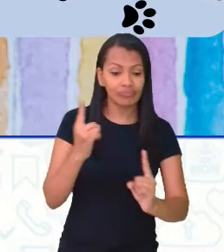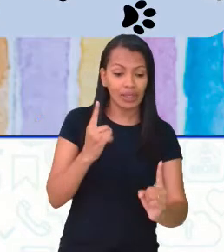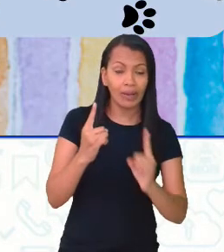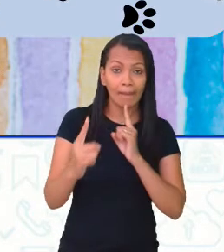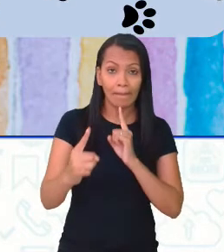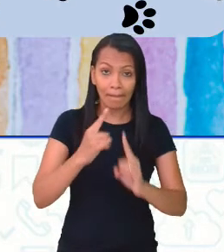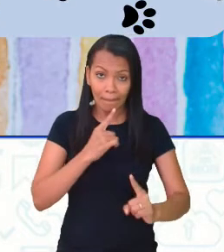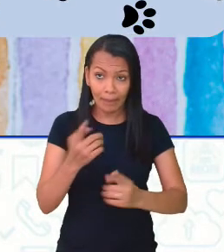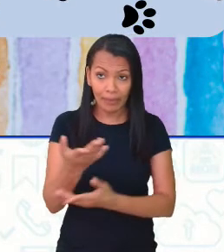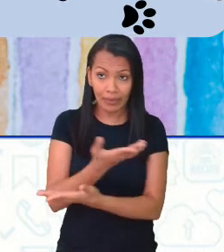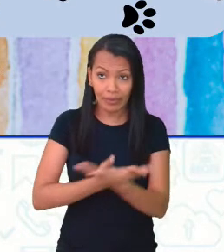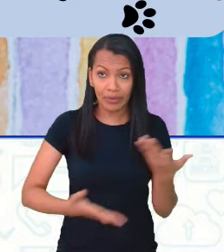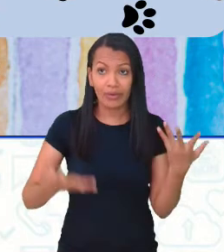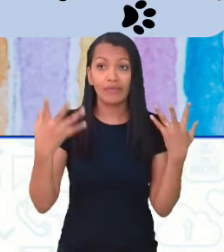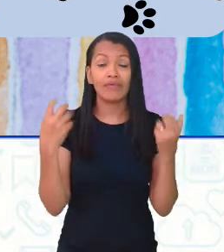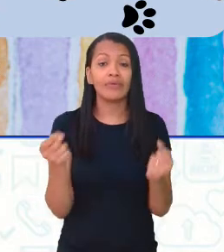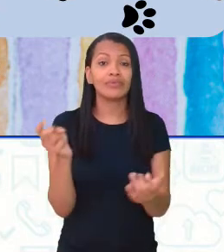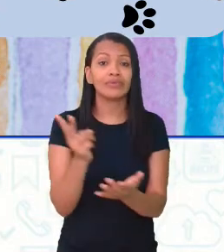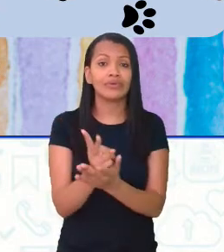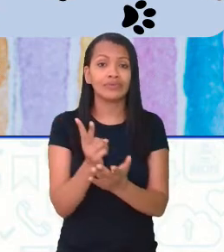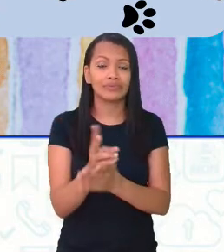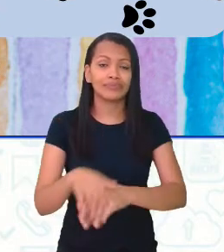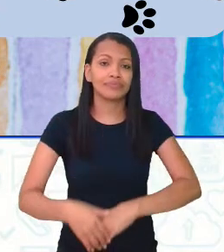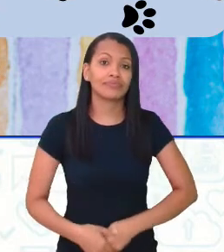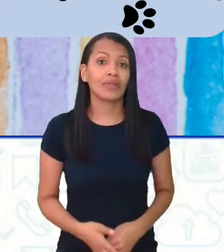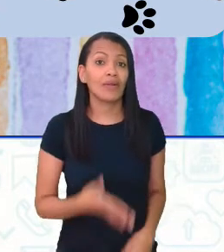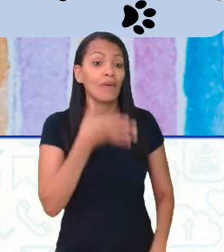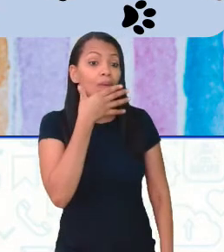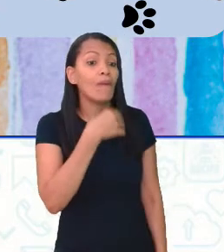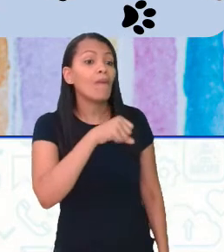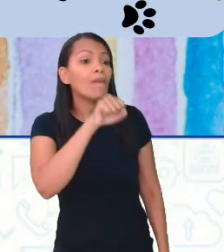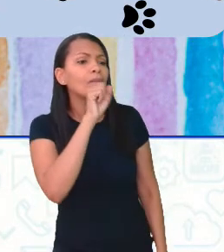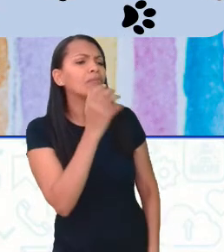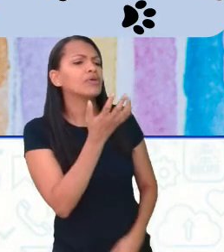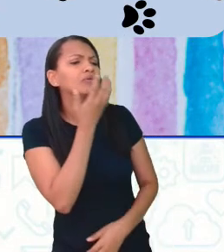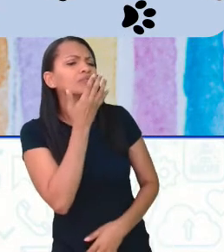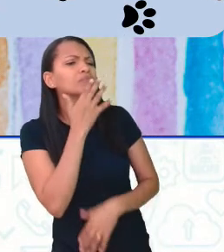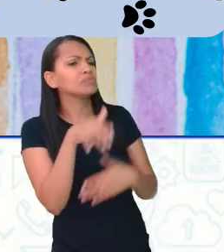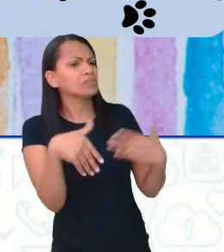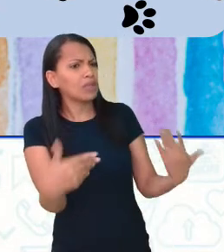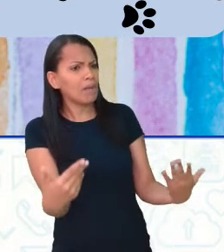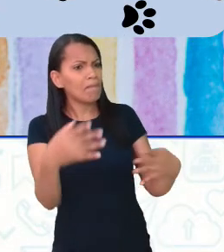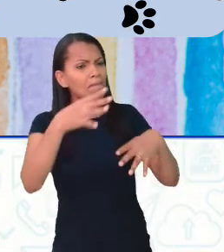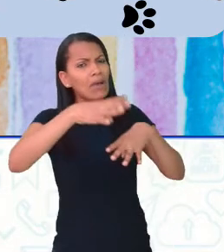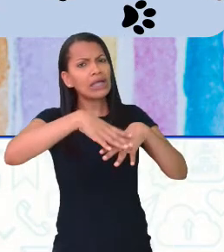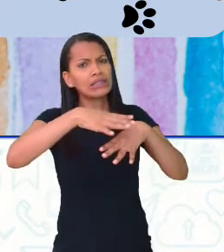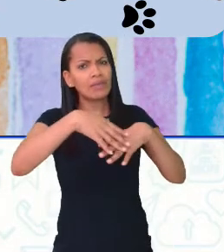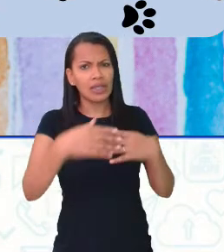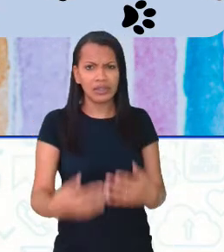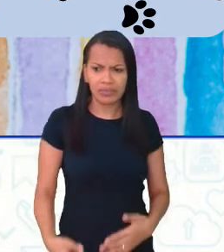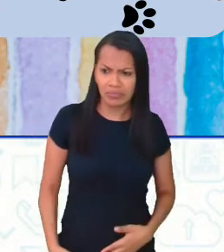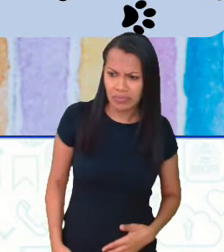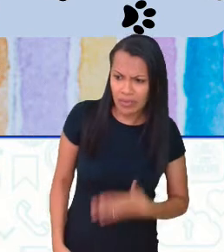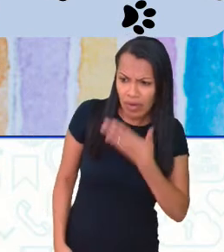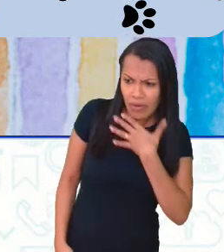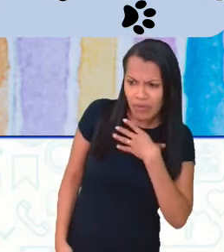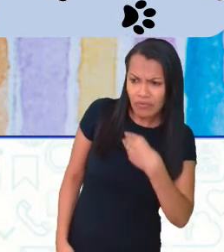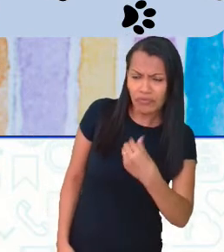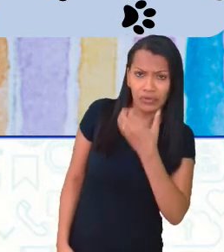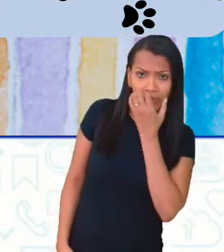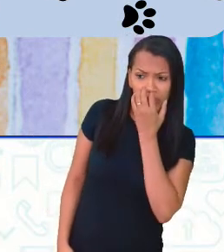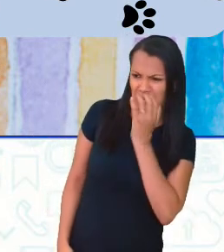tá? Vamos continuar a crônica? O pai cachorro então fala, matemática? E o filho cachorro responde,